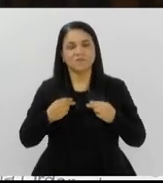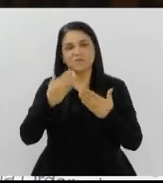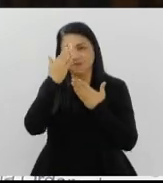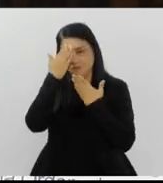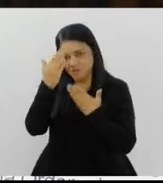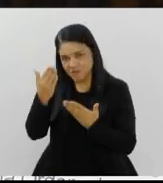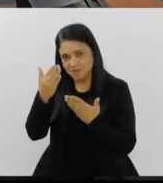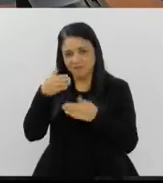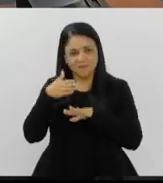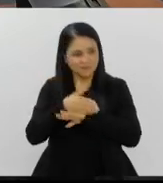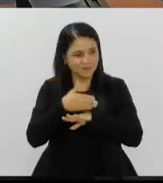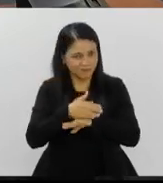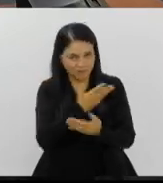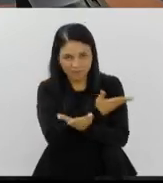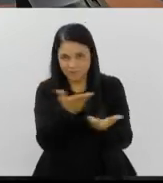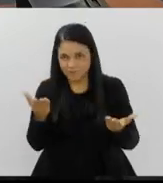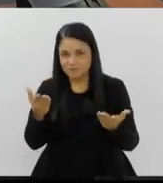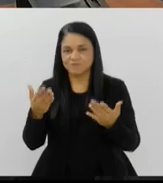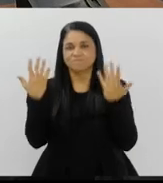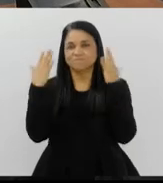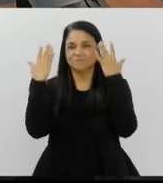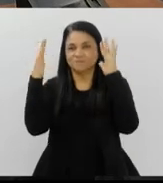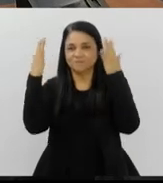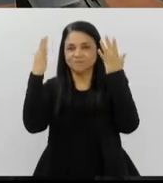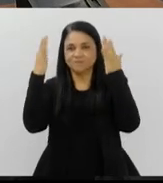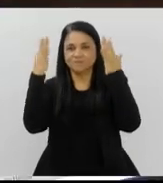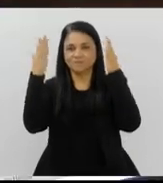presentes mais uma vez.